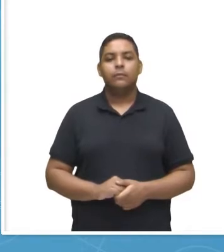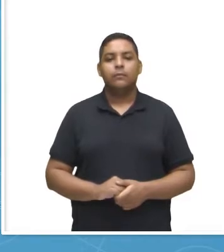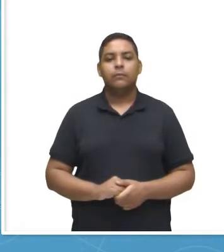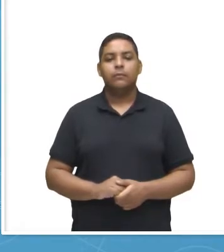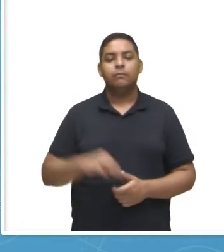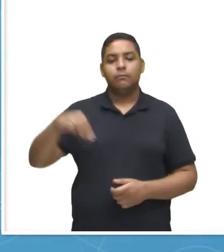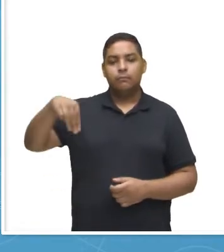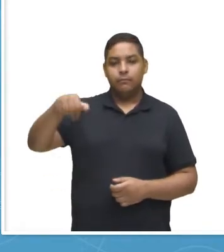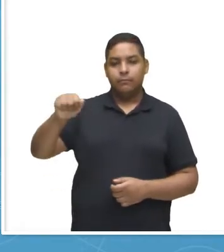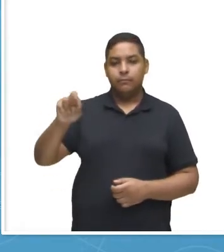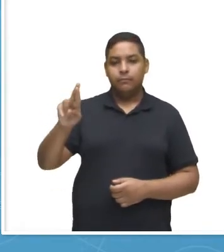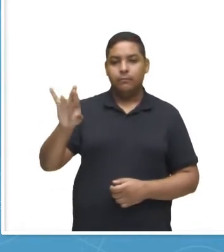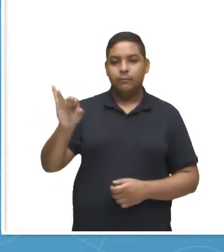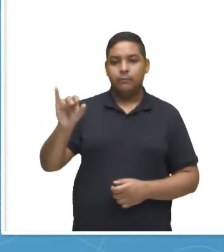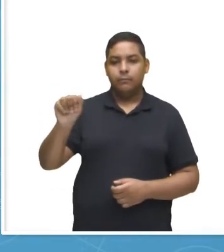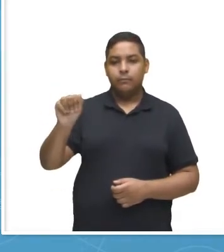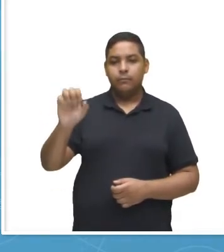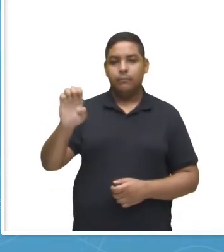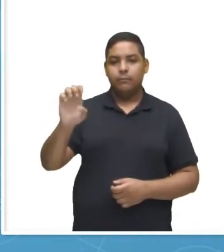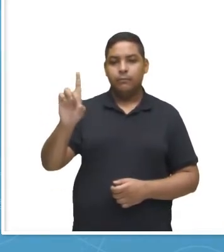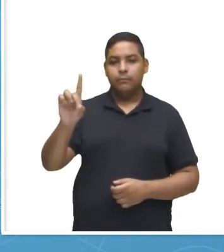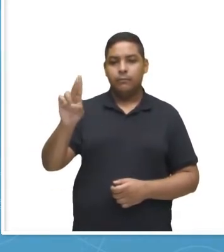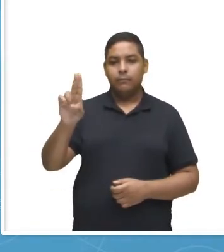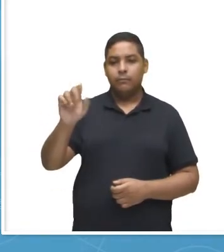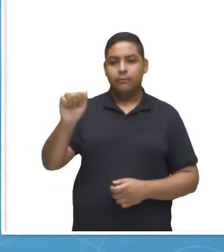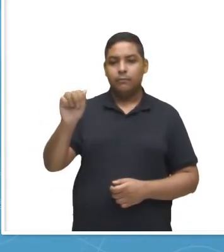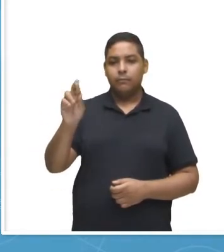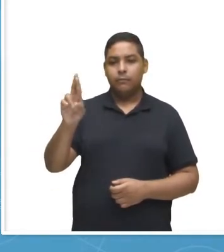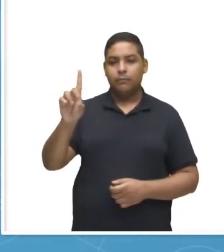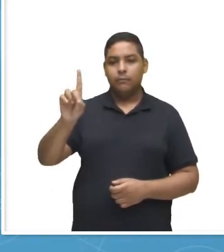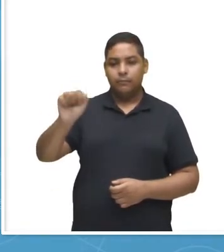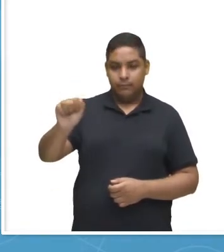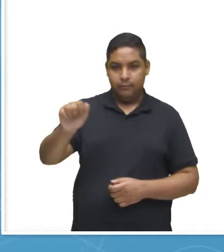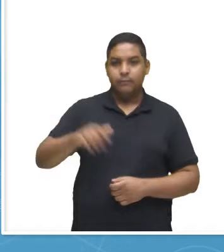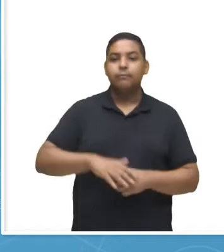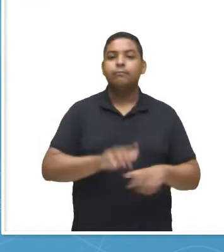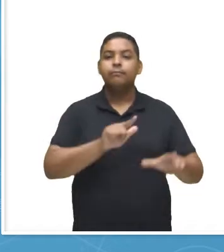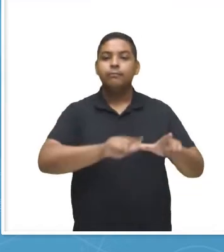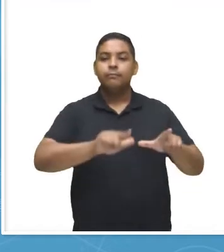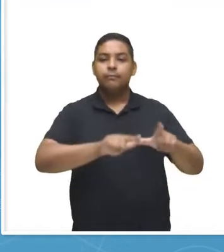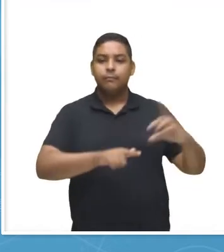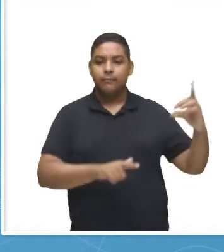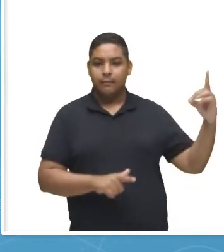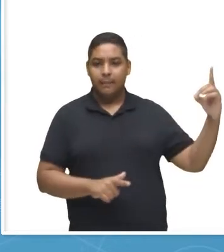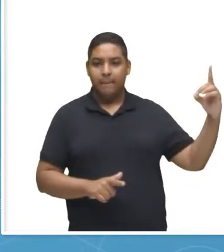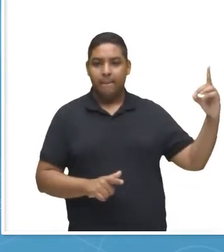Maria Eduarda, letra D. Milena da Silva também, letra D.